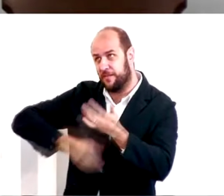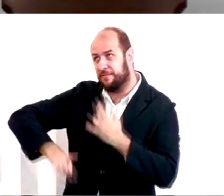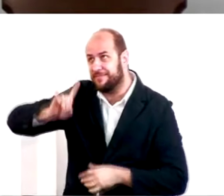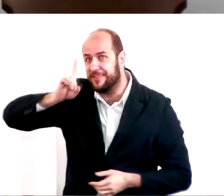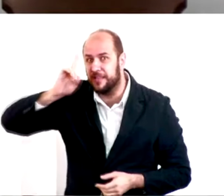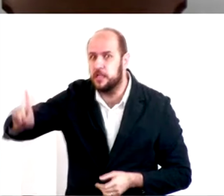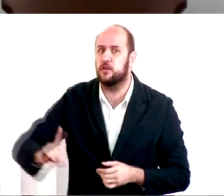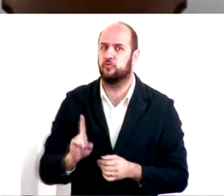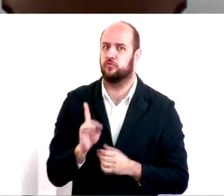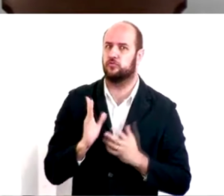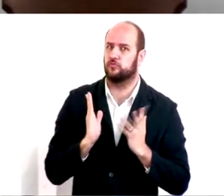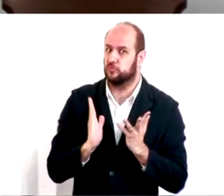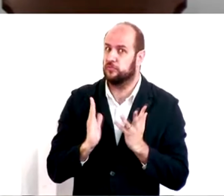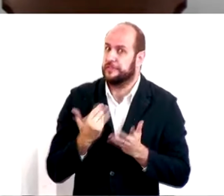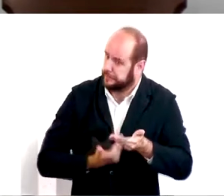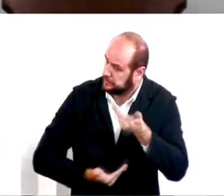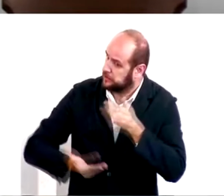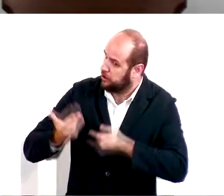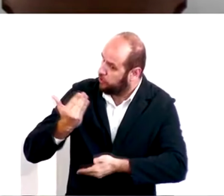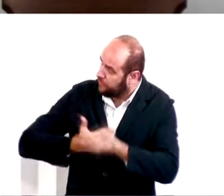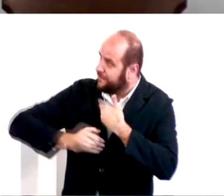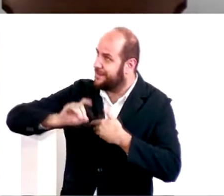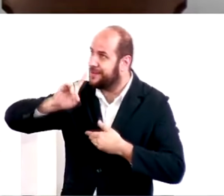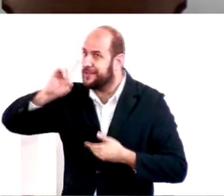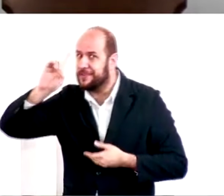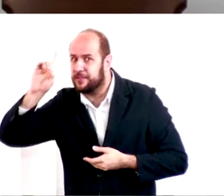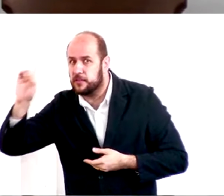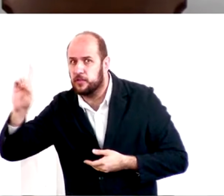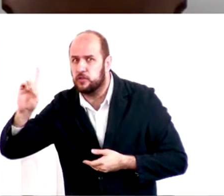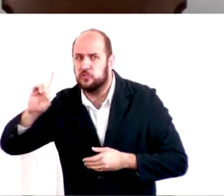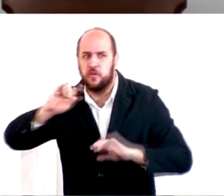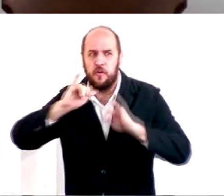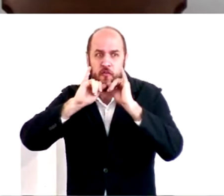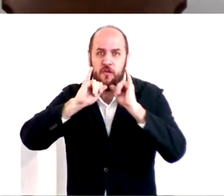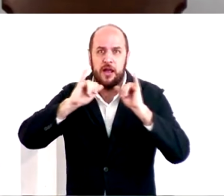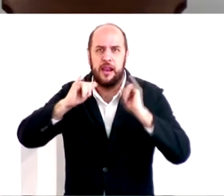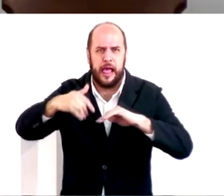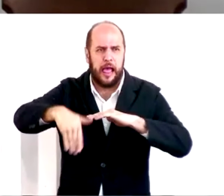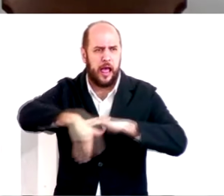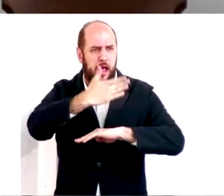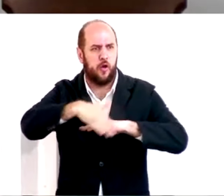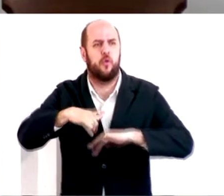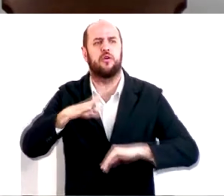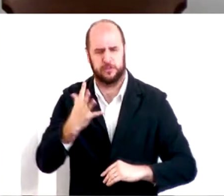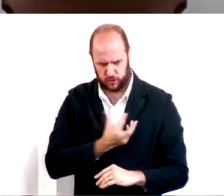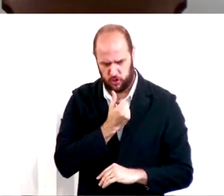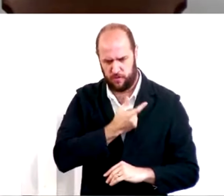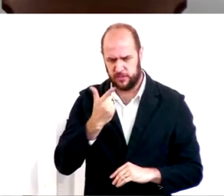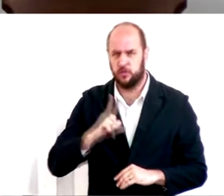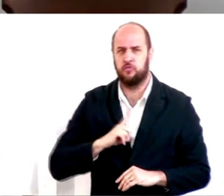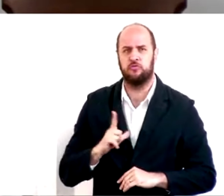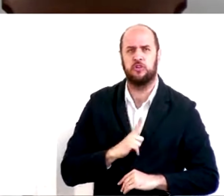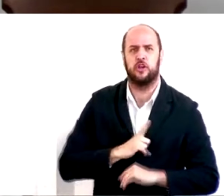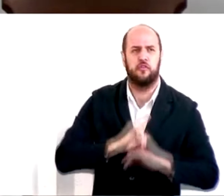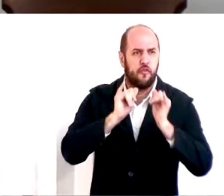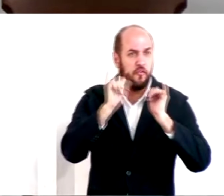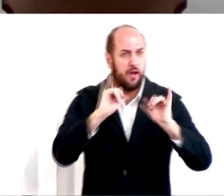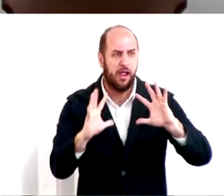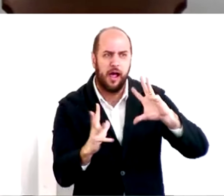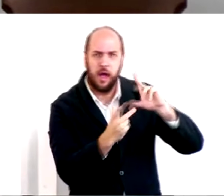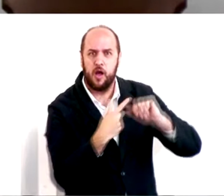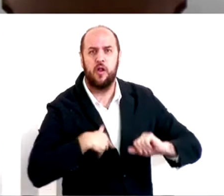o aspecto, de servir ao seu Deus, de dizer ao mundo que nós temos um Salvador, de dizer ao mundo que nós amamos